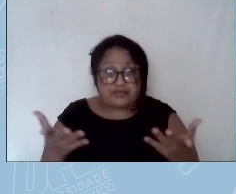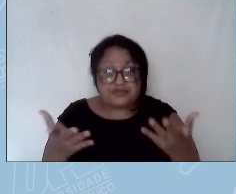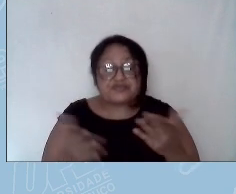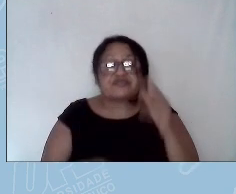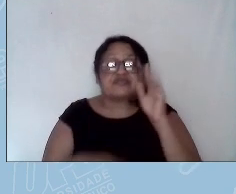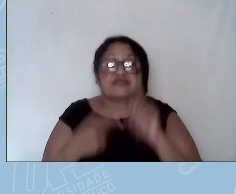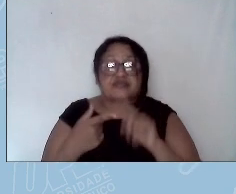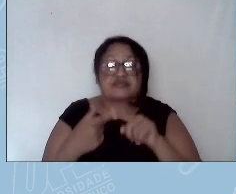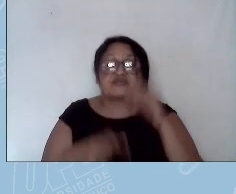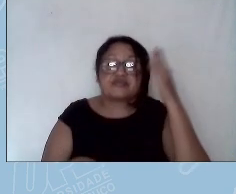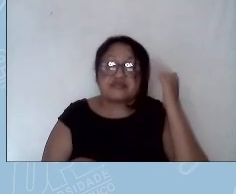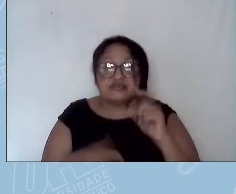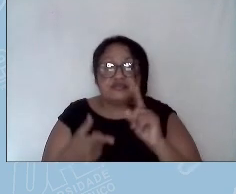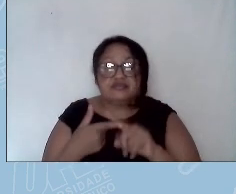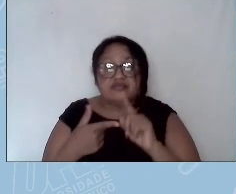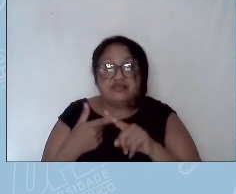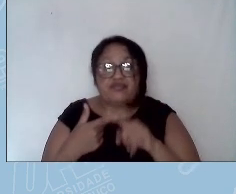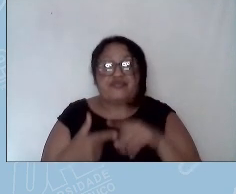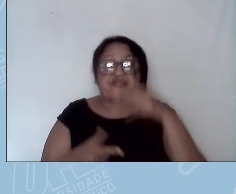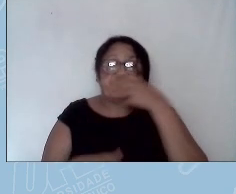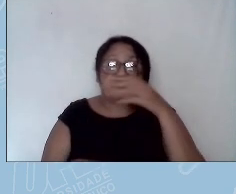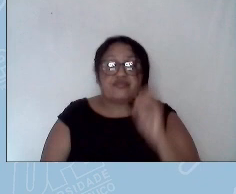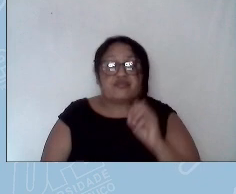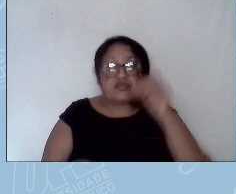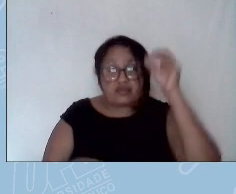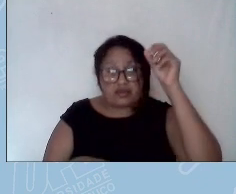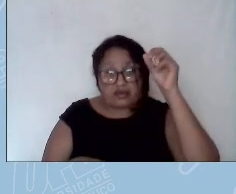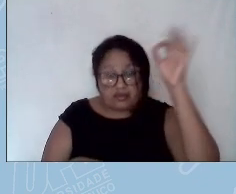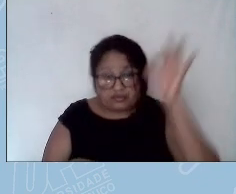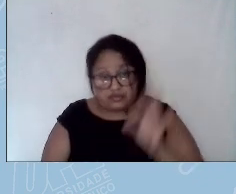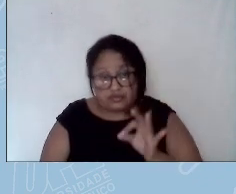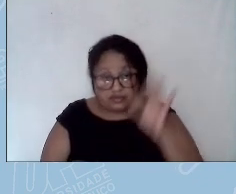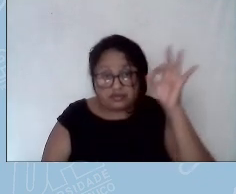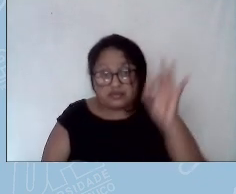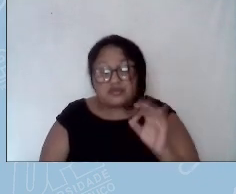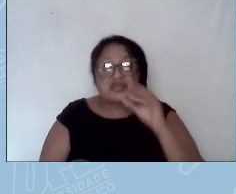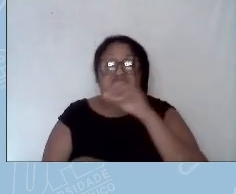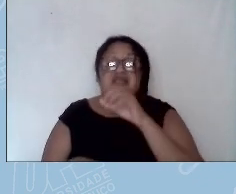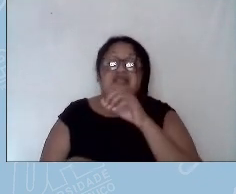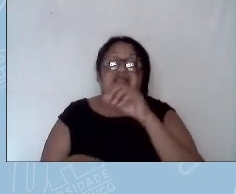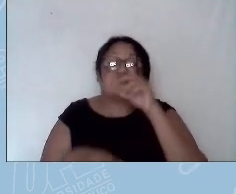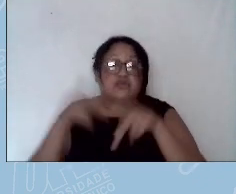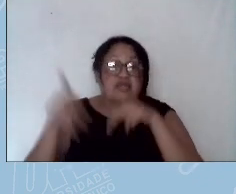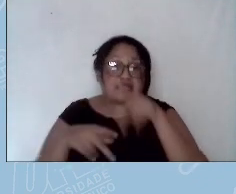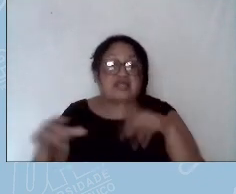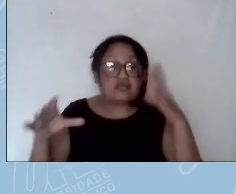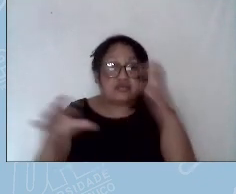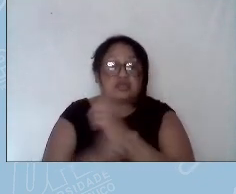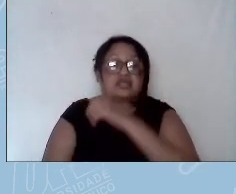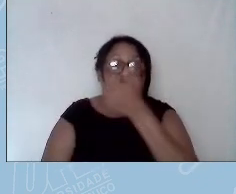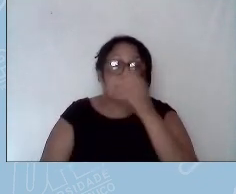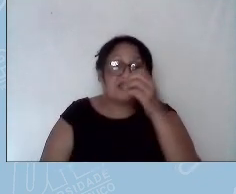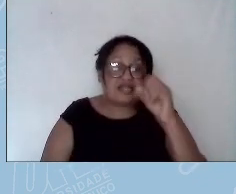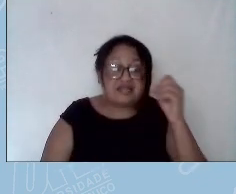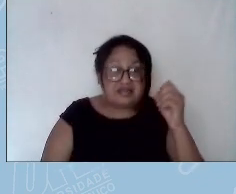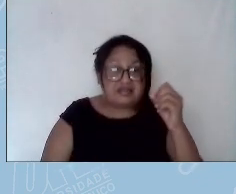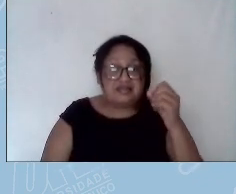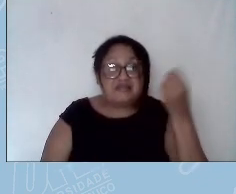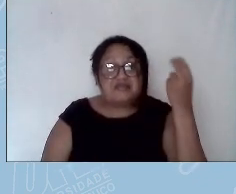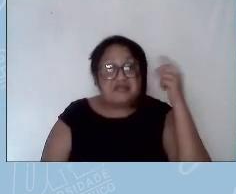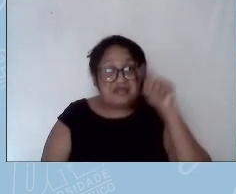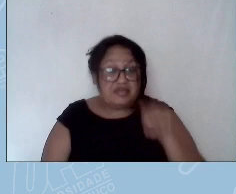apenas 30% do total da população de 100 mil pessoas está de fato contaminada